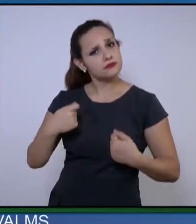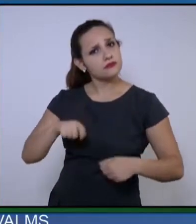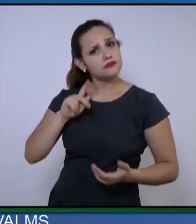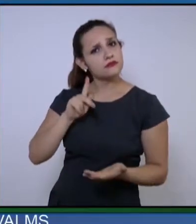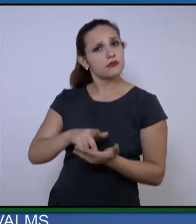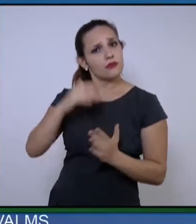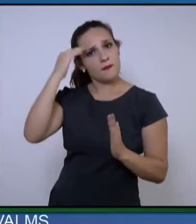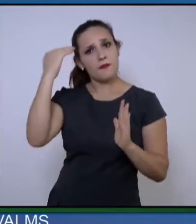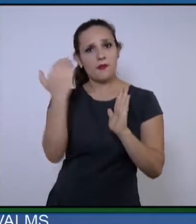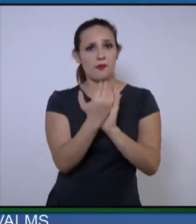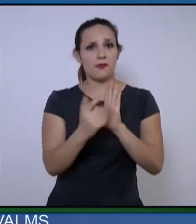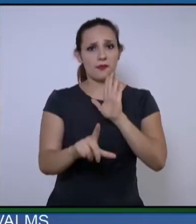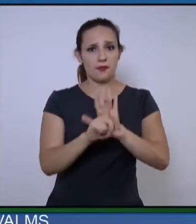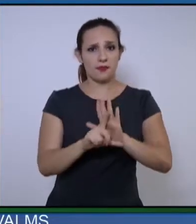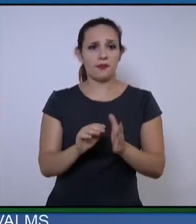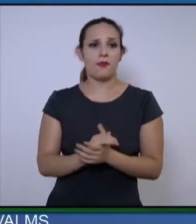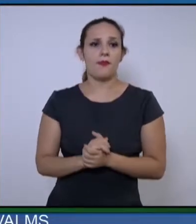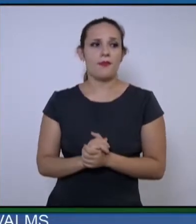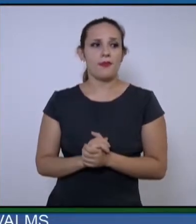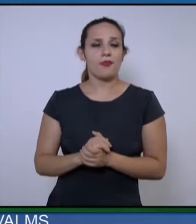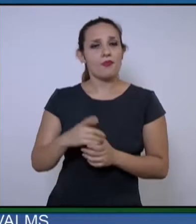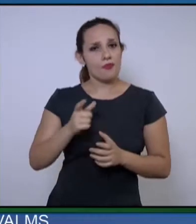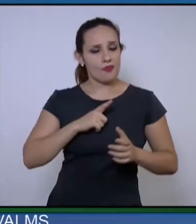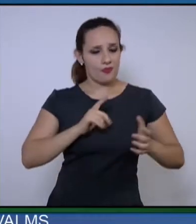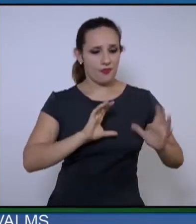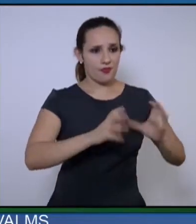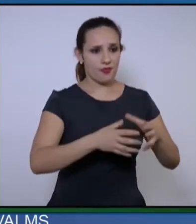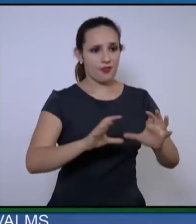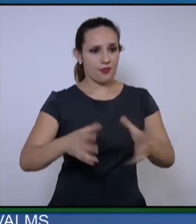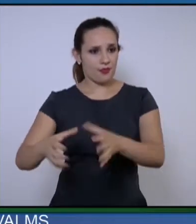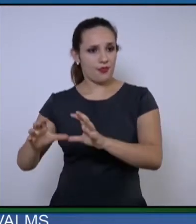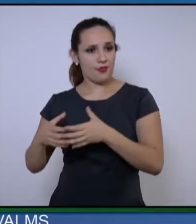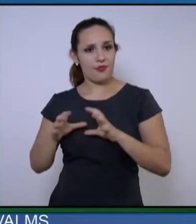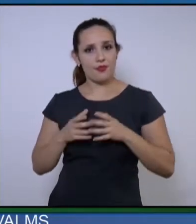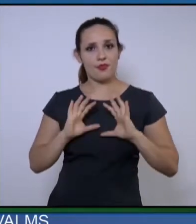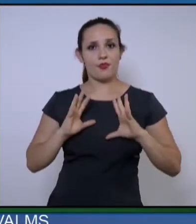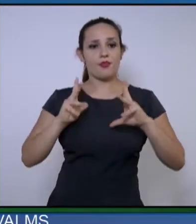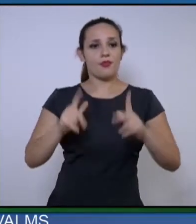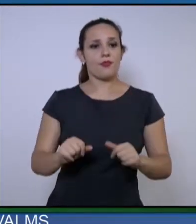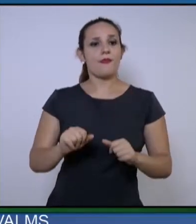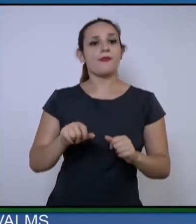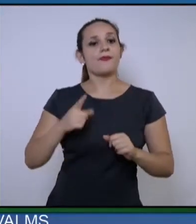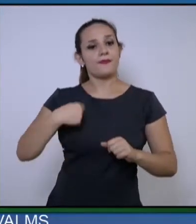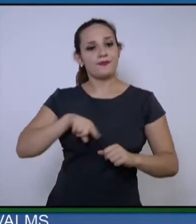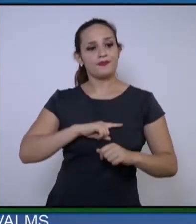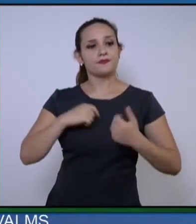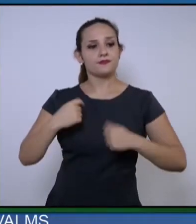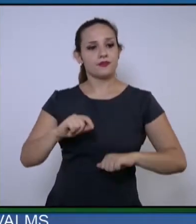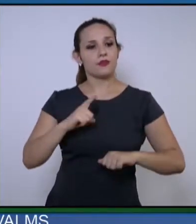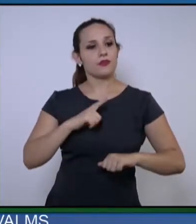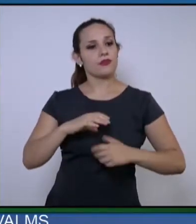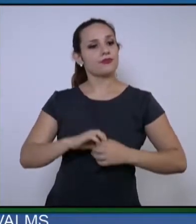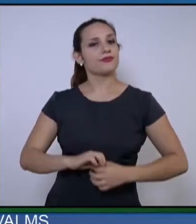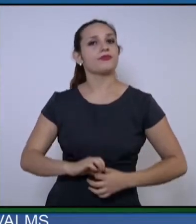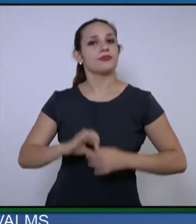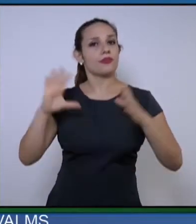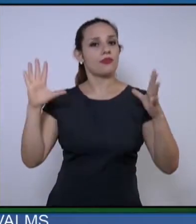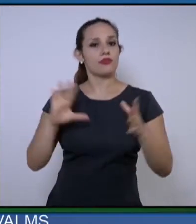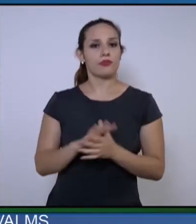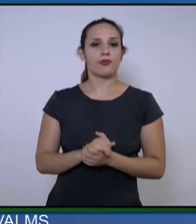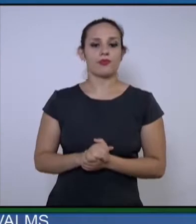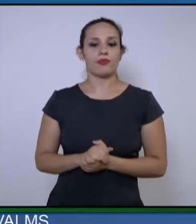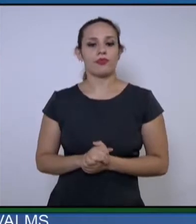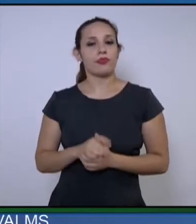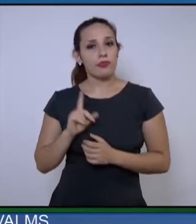país. O conjunto das ações em prol da liberdade, do direito de ir e de vir do